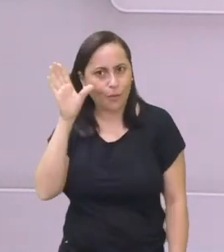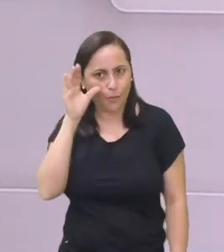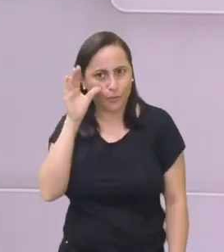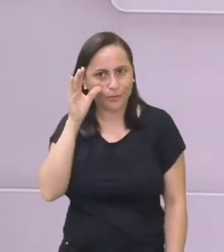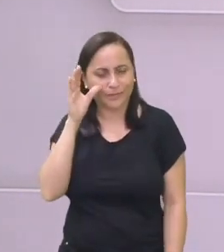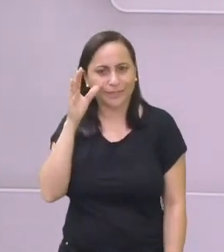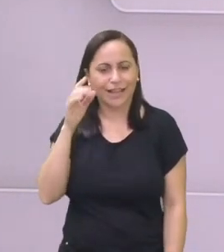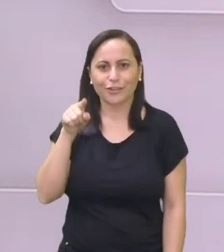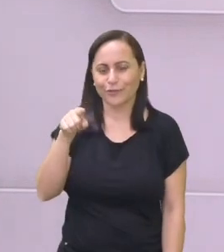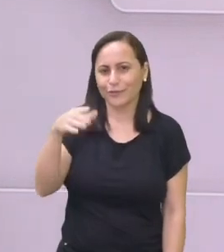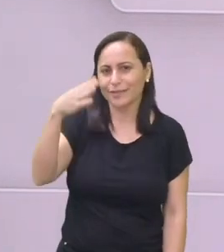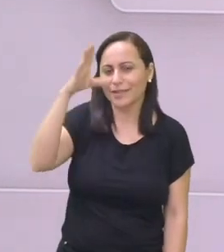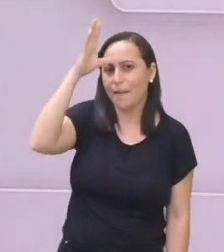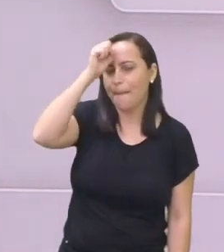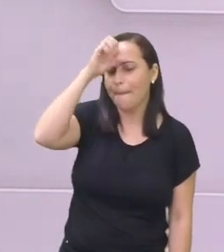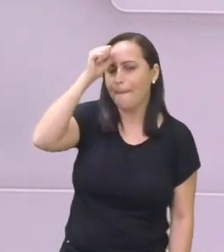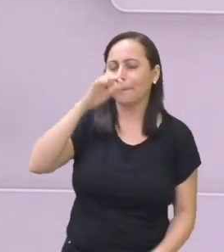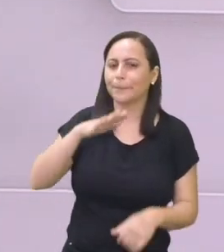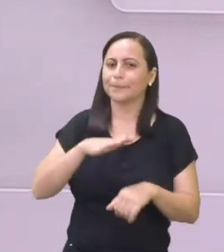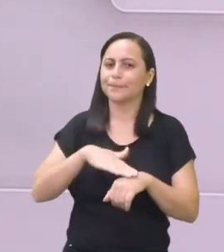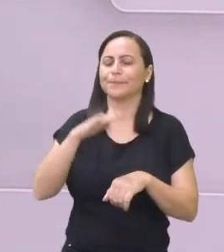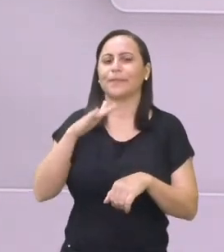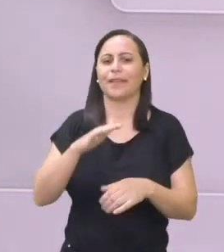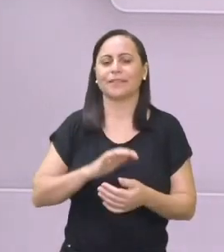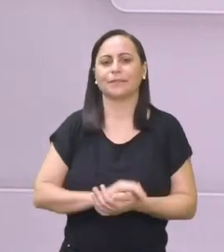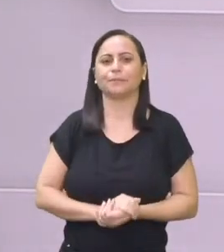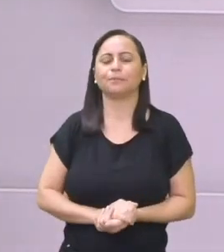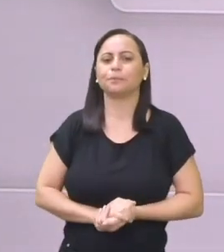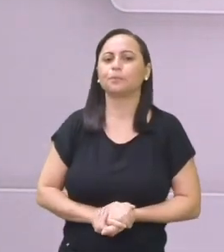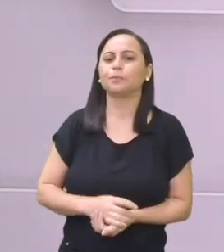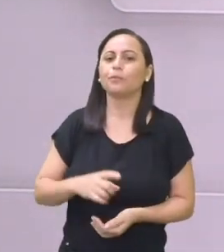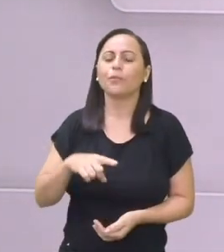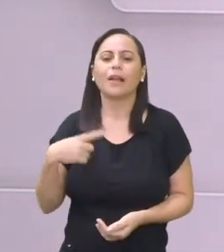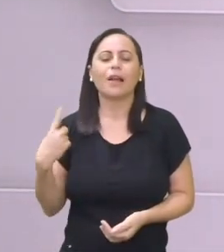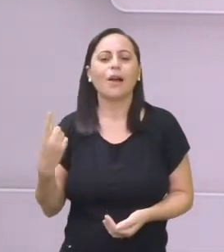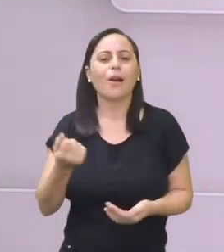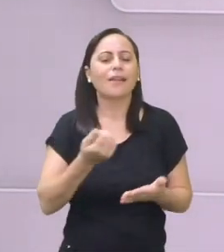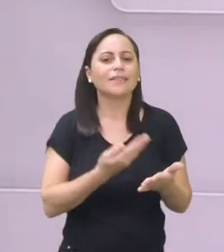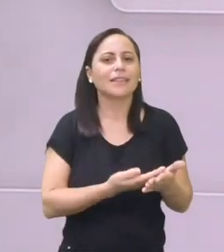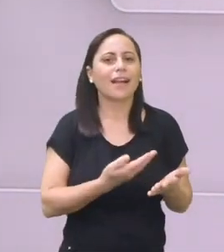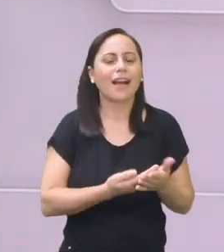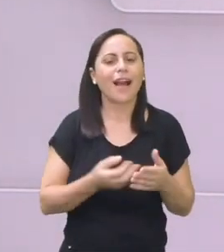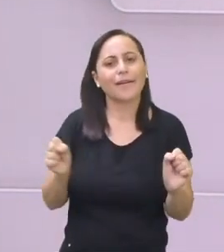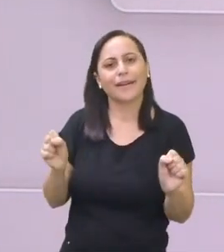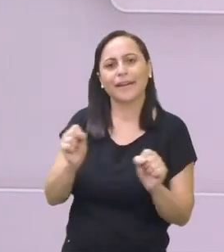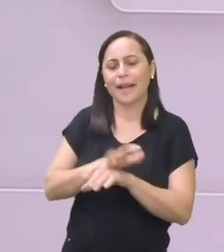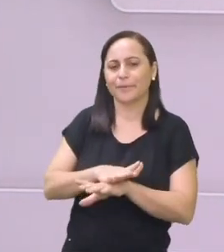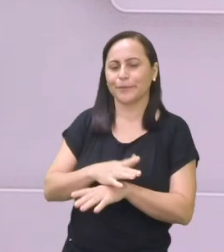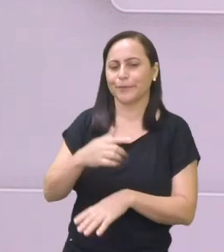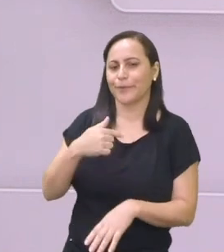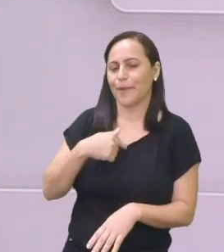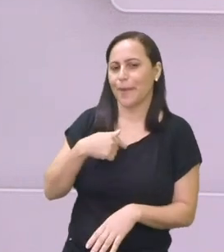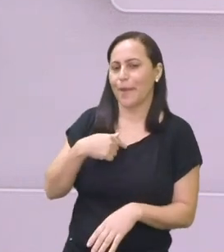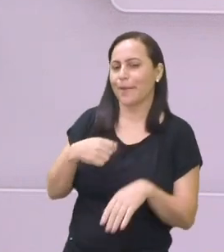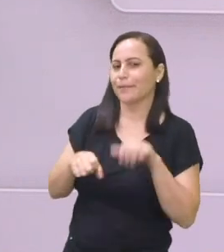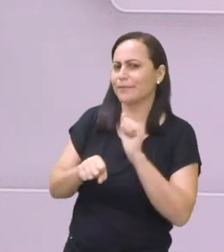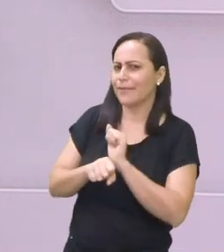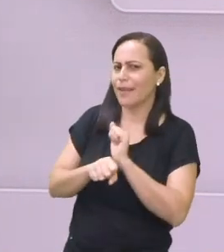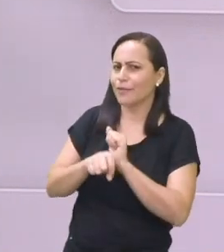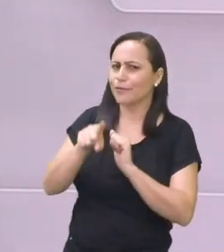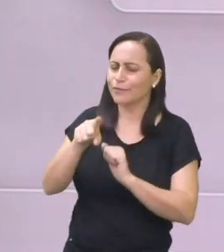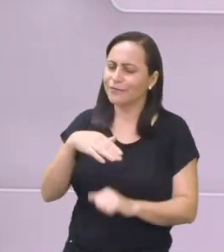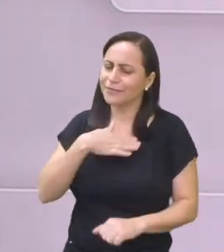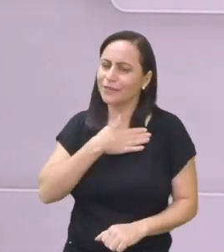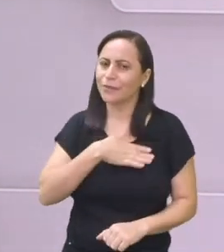mais. Bom, a nossa aula hoje vai ficando por aqui. Eu espero que vocês tenham gostado. Mas não se esqueçam